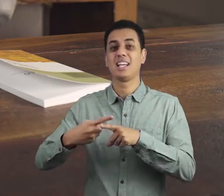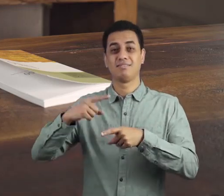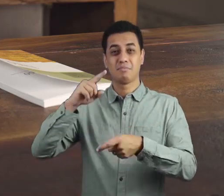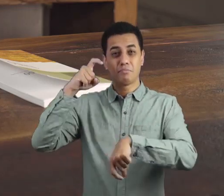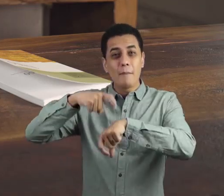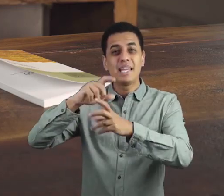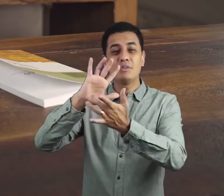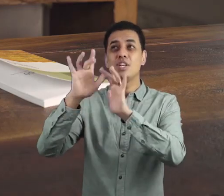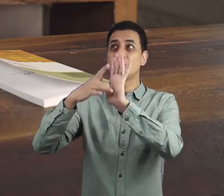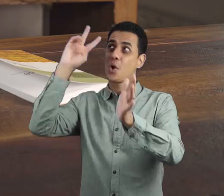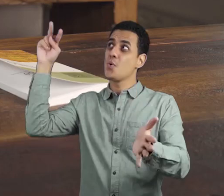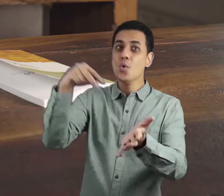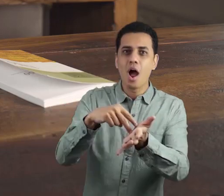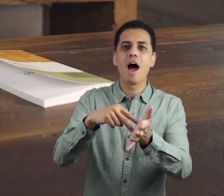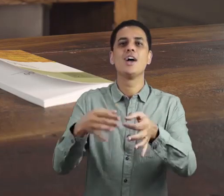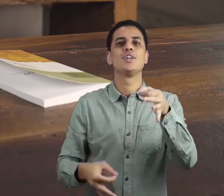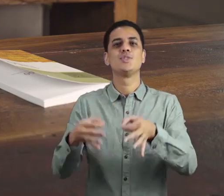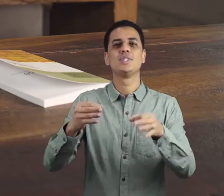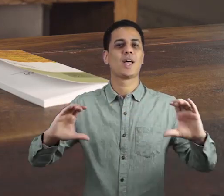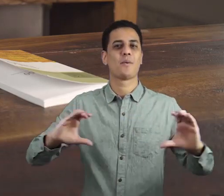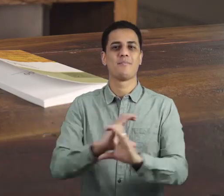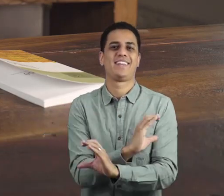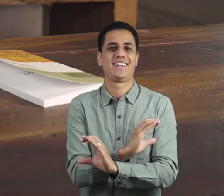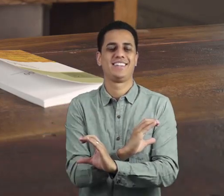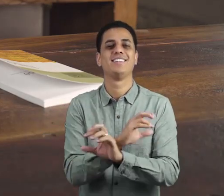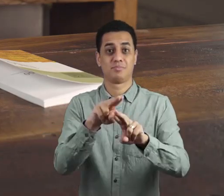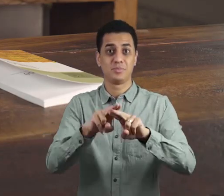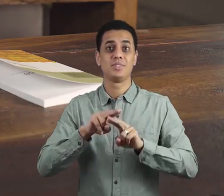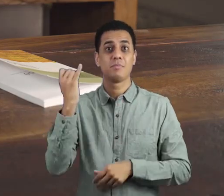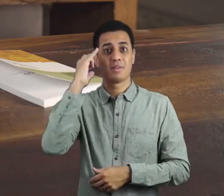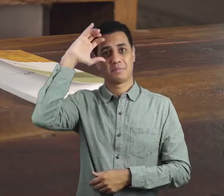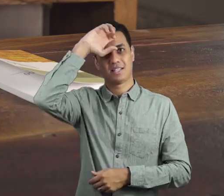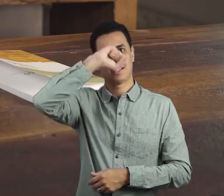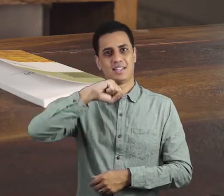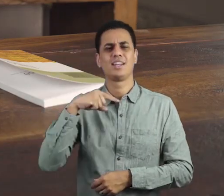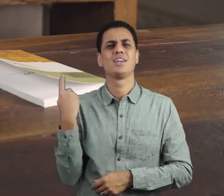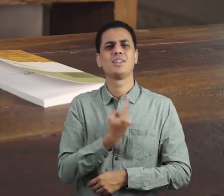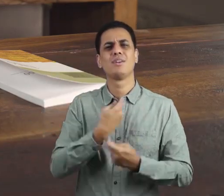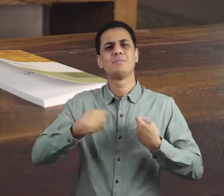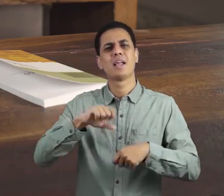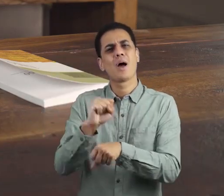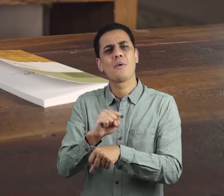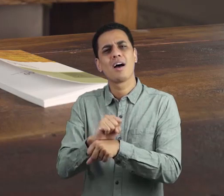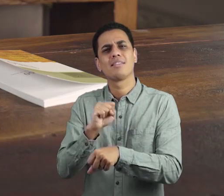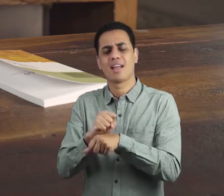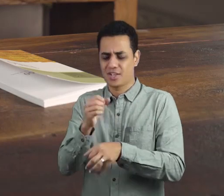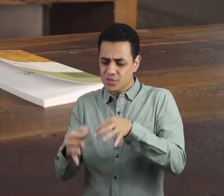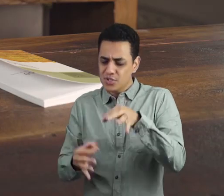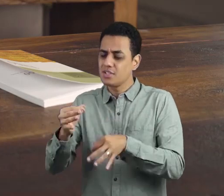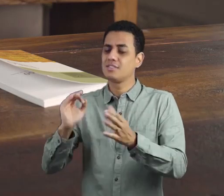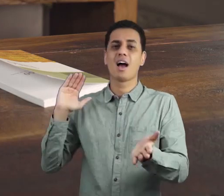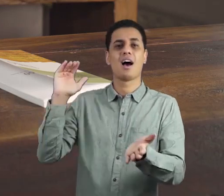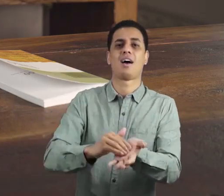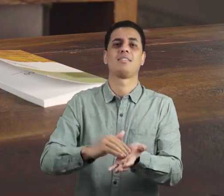o que me era devido. Eu quero dizer para você, querido, que a justiça de Deus, ela é infinitamente mais